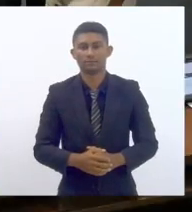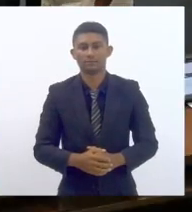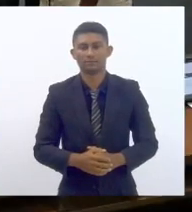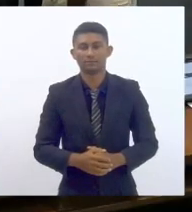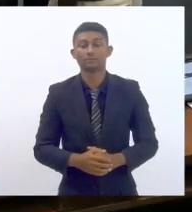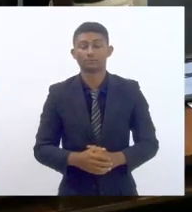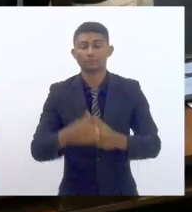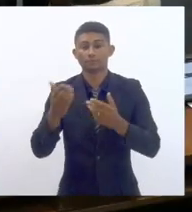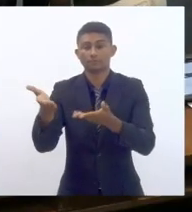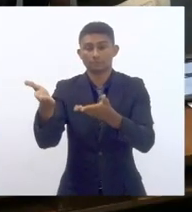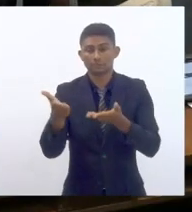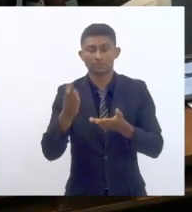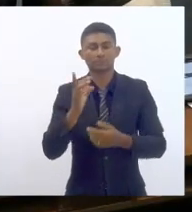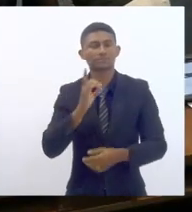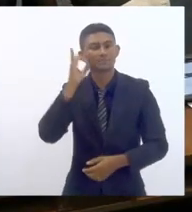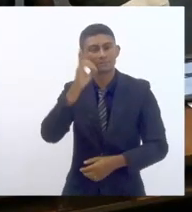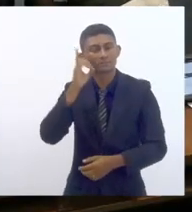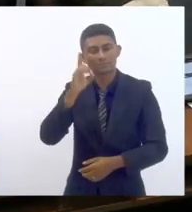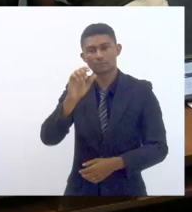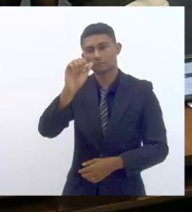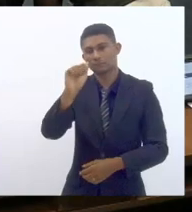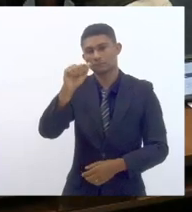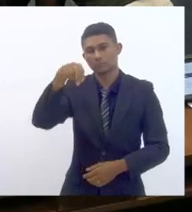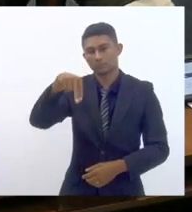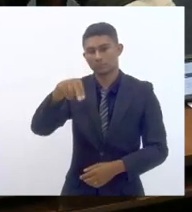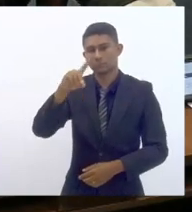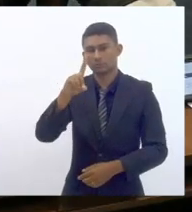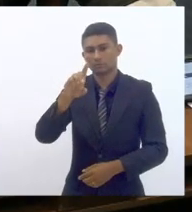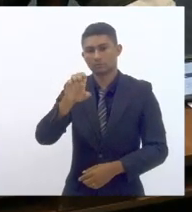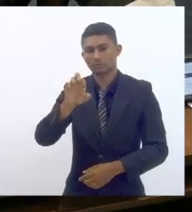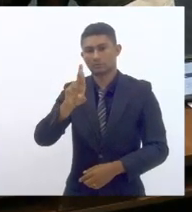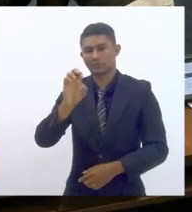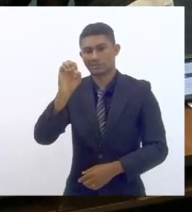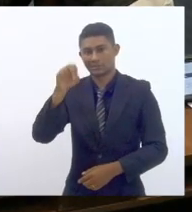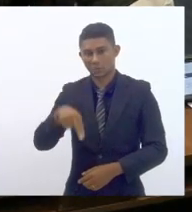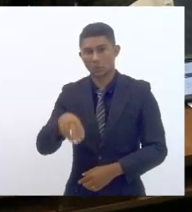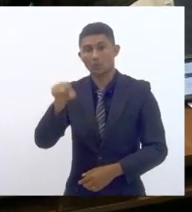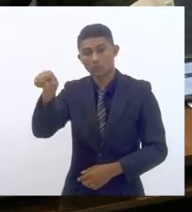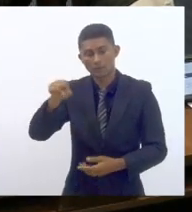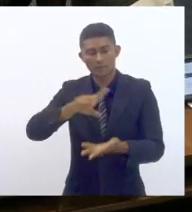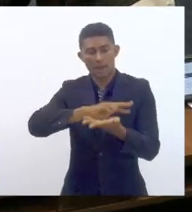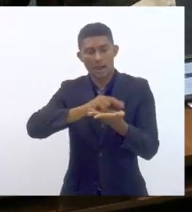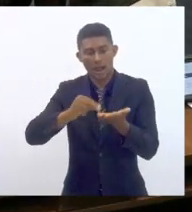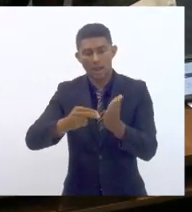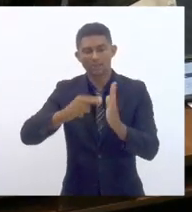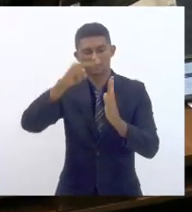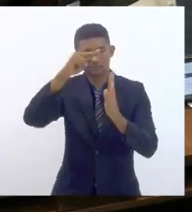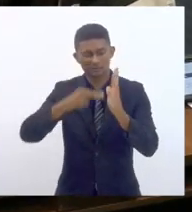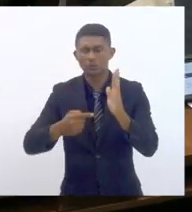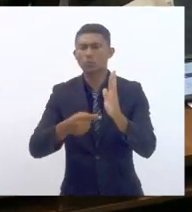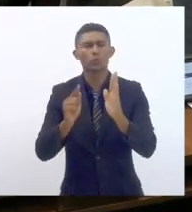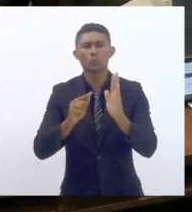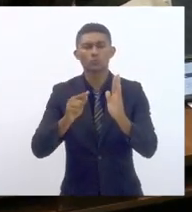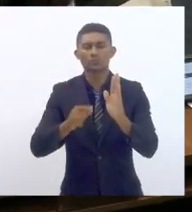quero convidar o deputado Anderson Moraes a fazer a leitura da ata da sessão anterior.